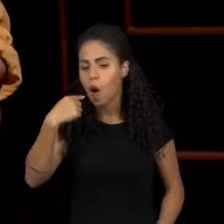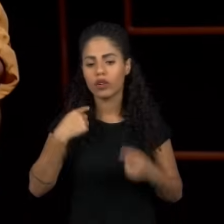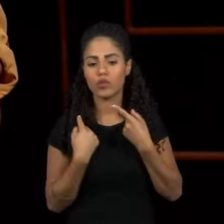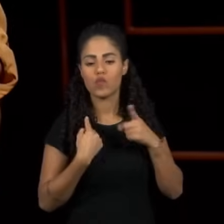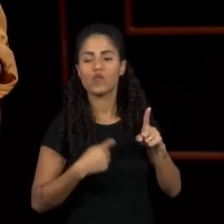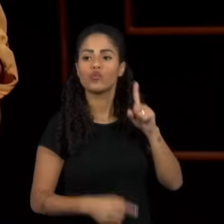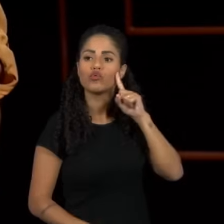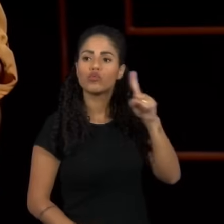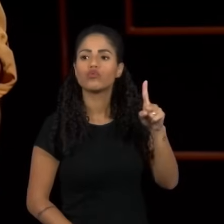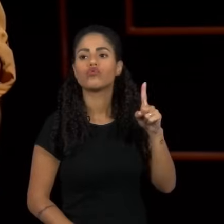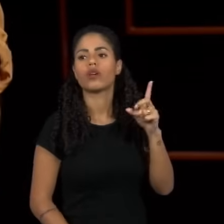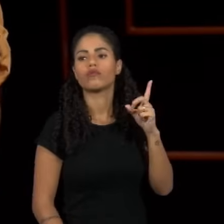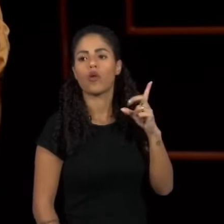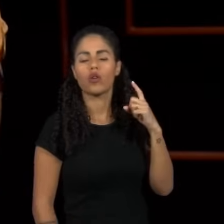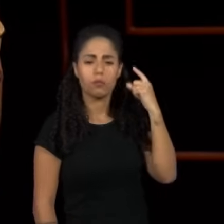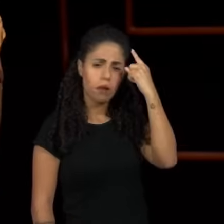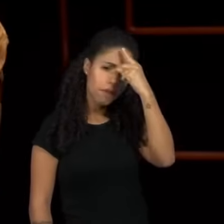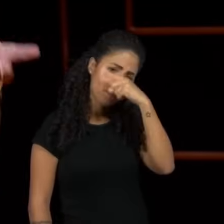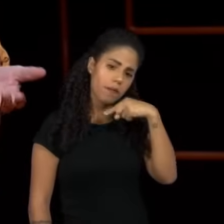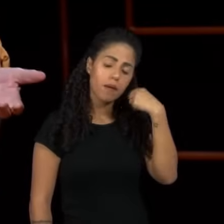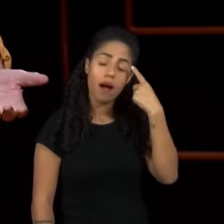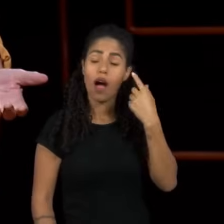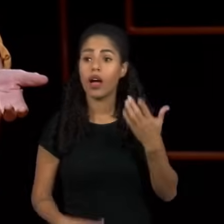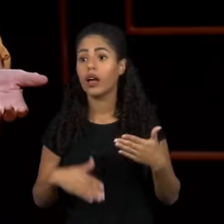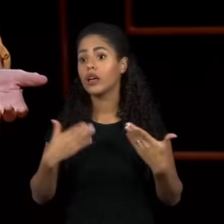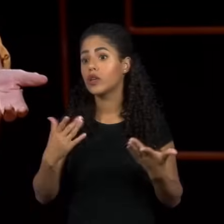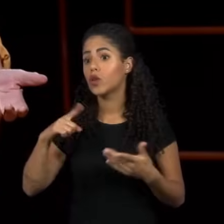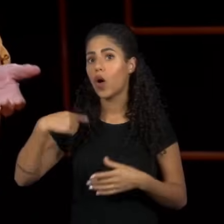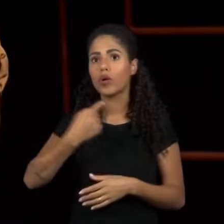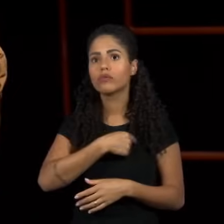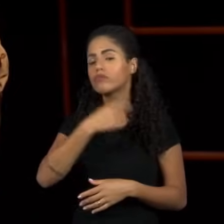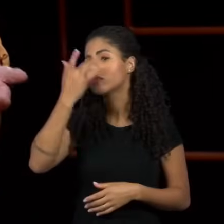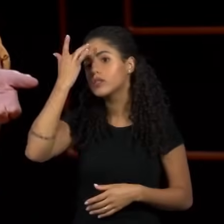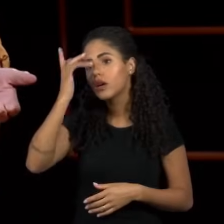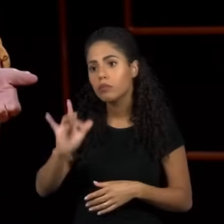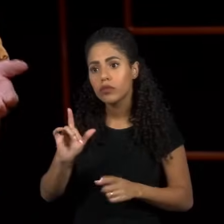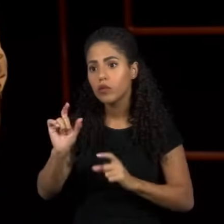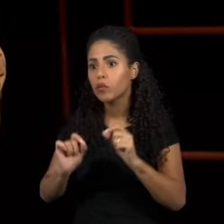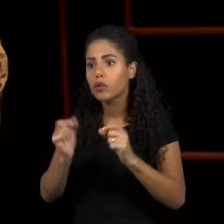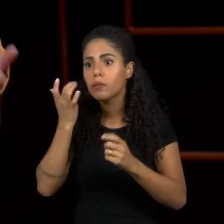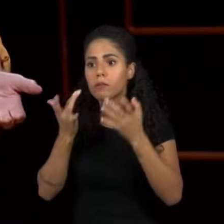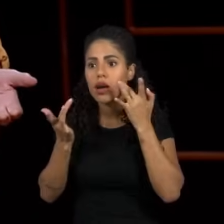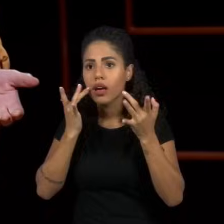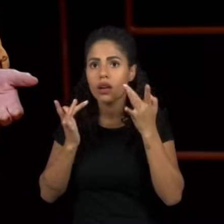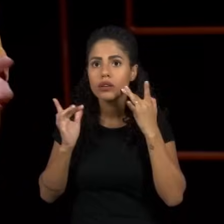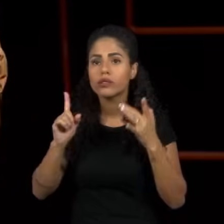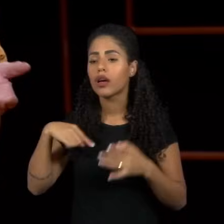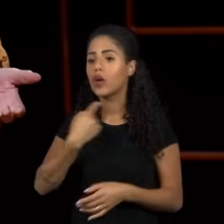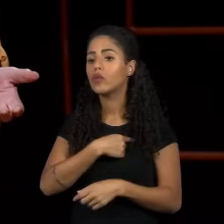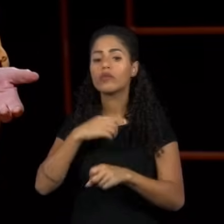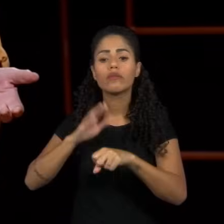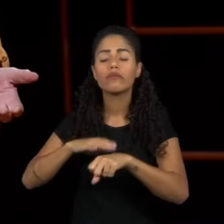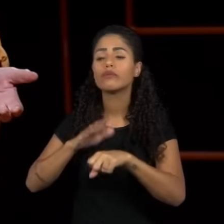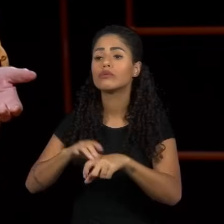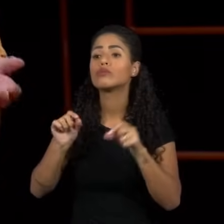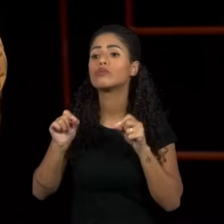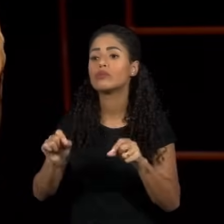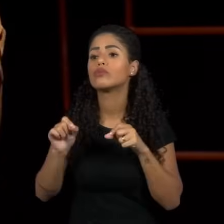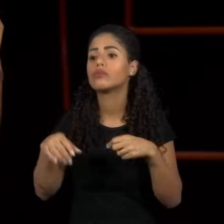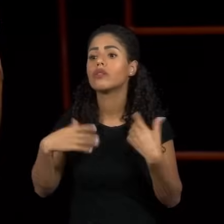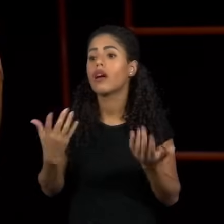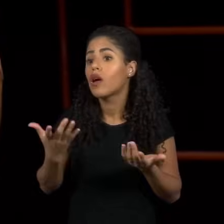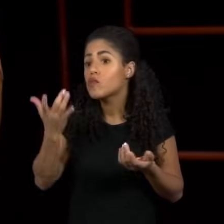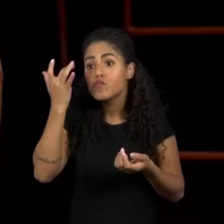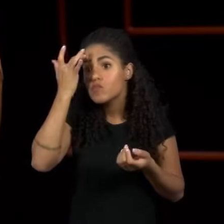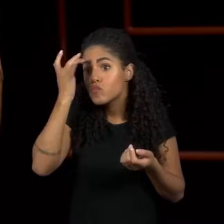dia, 12 horas. E a gente não sabia o que era a peça, não sabia nada, não sabia o que a gente ia fazer, não sabia nada. Nós